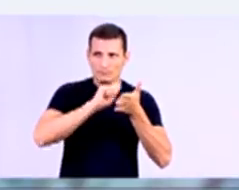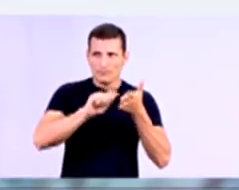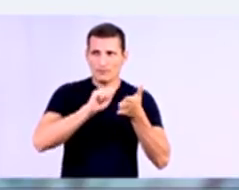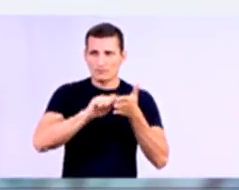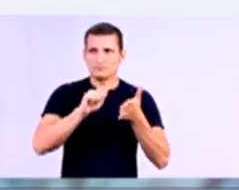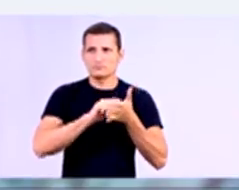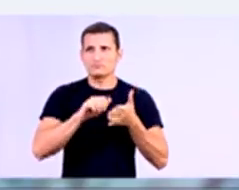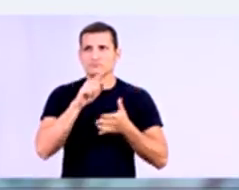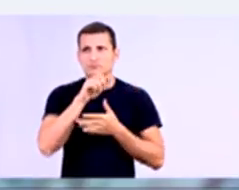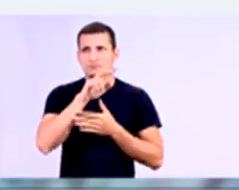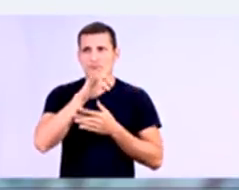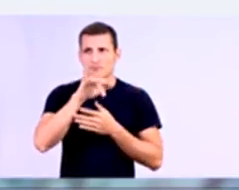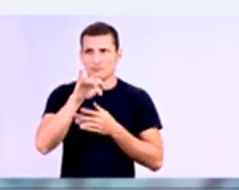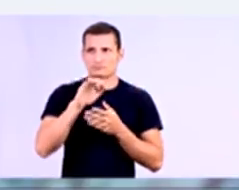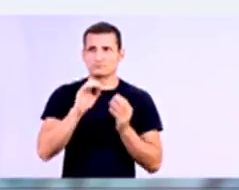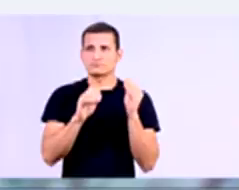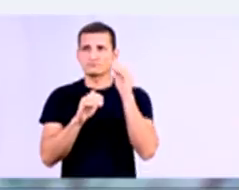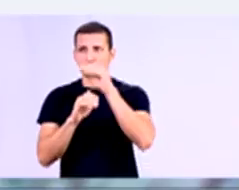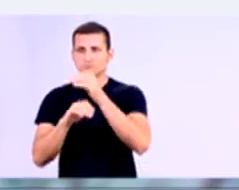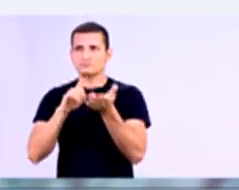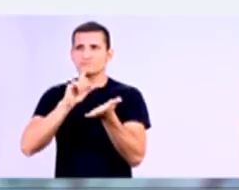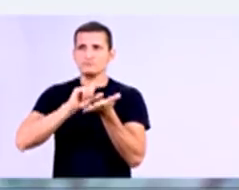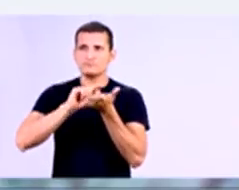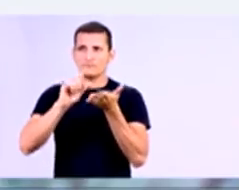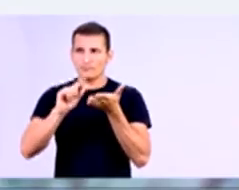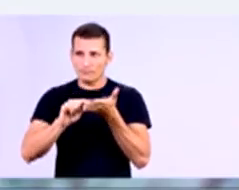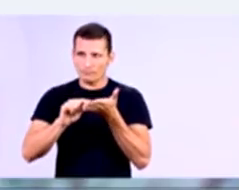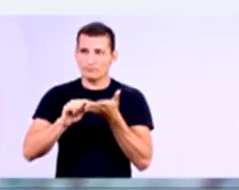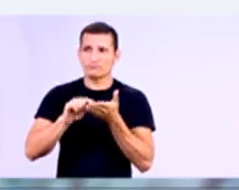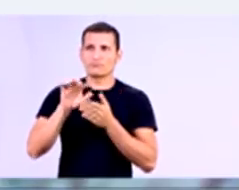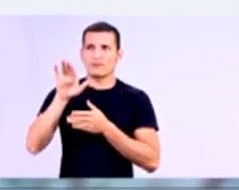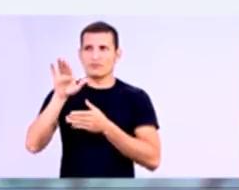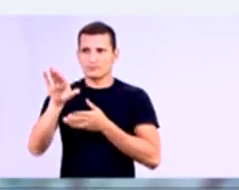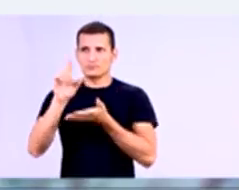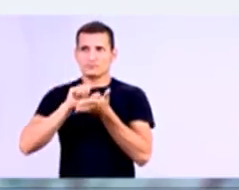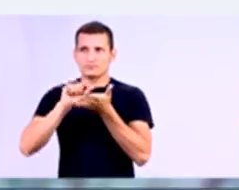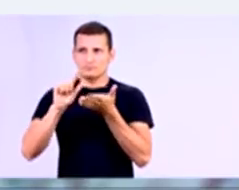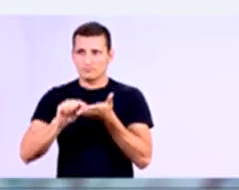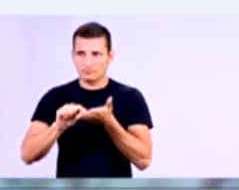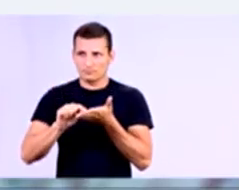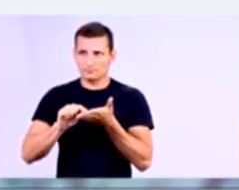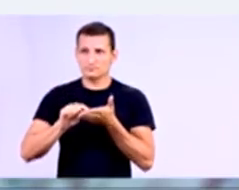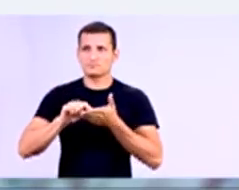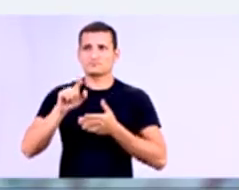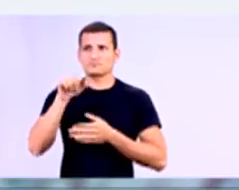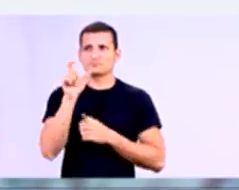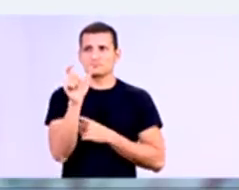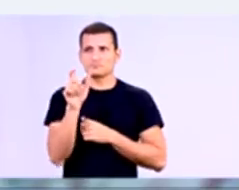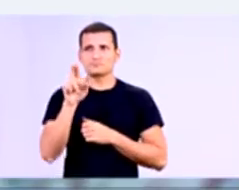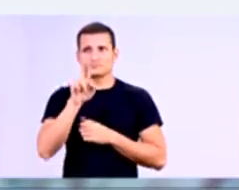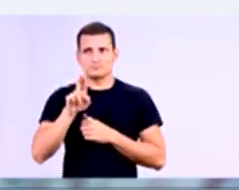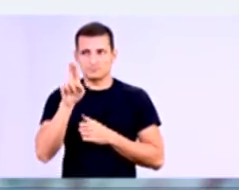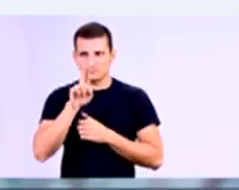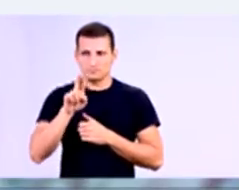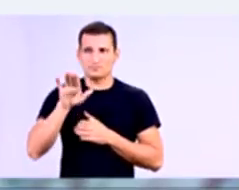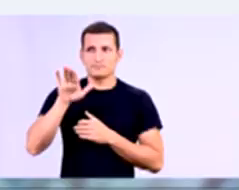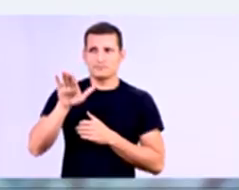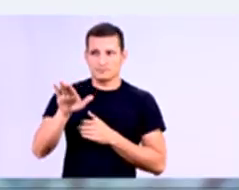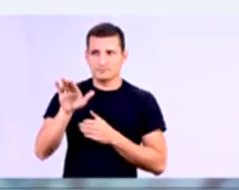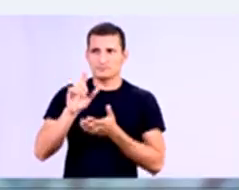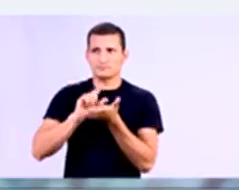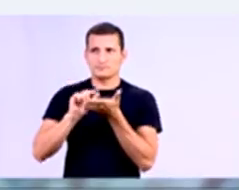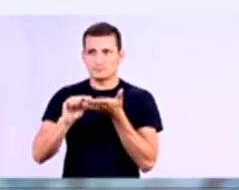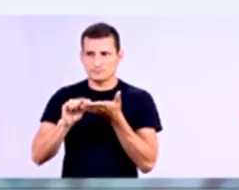vai adicionar um artigo, manter um artigo. Essa é uma palavra muito usada nos diagramas, manter, que